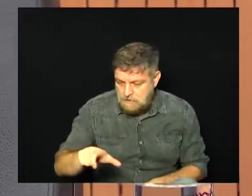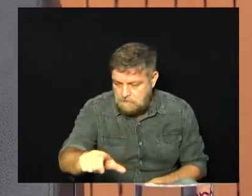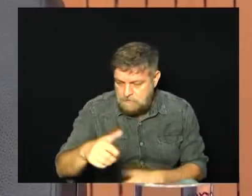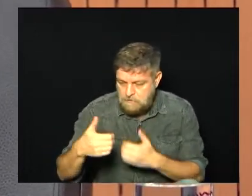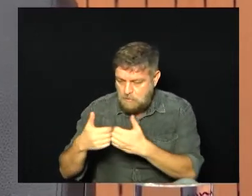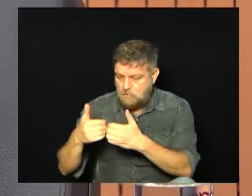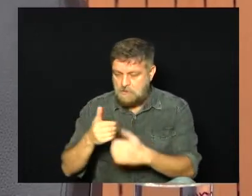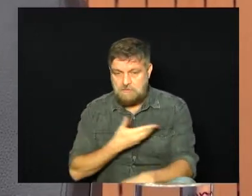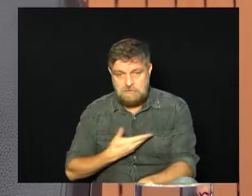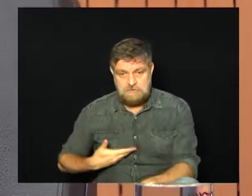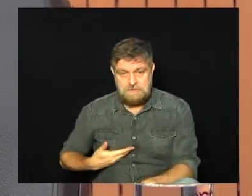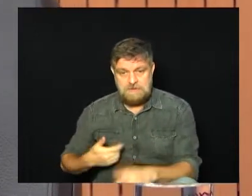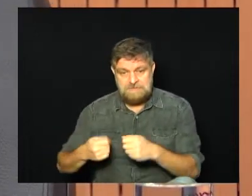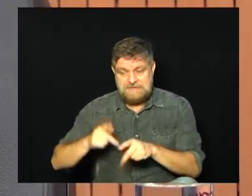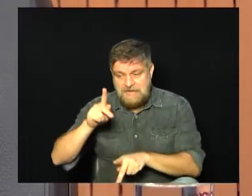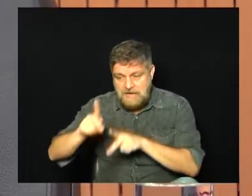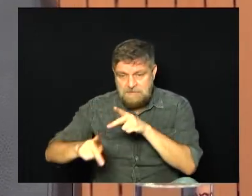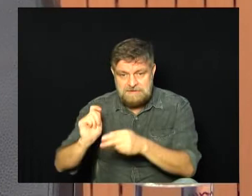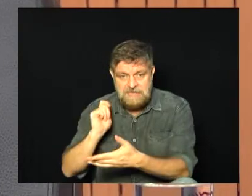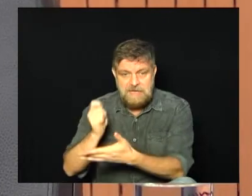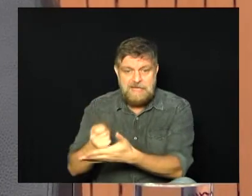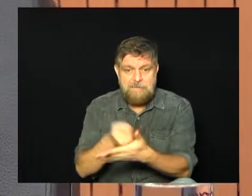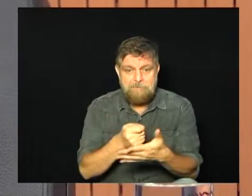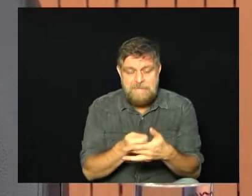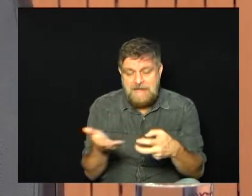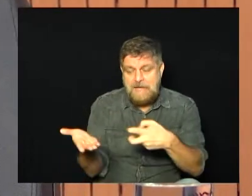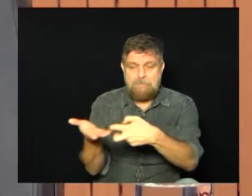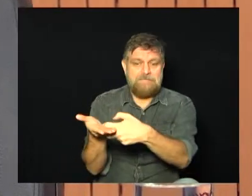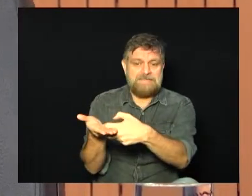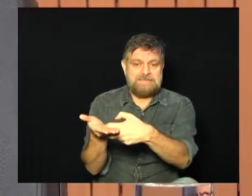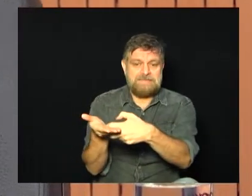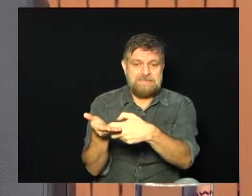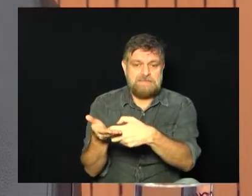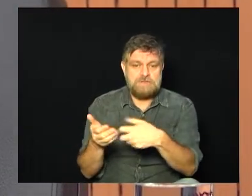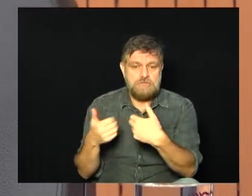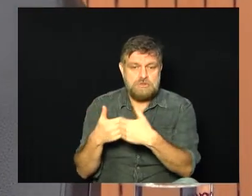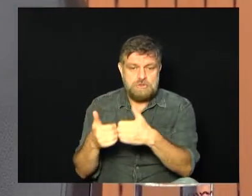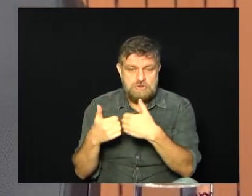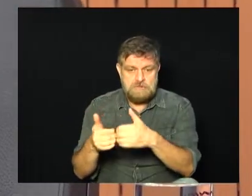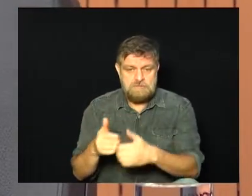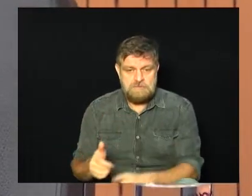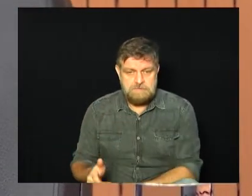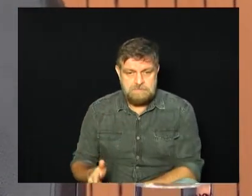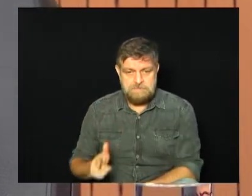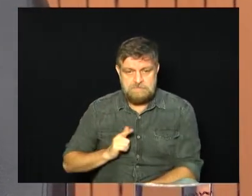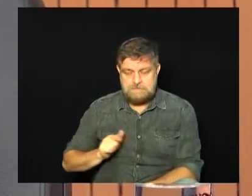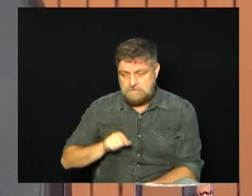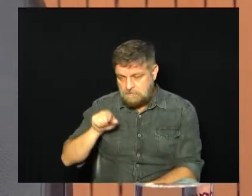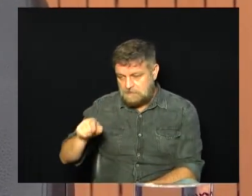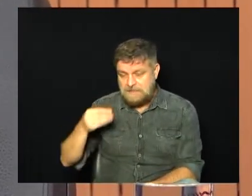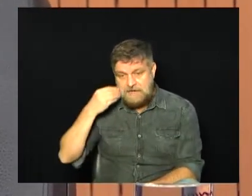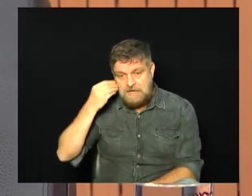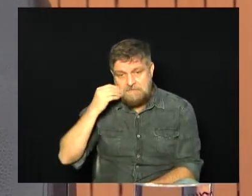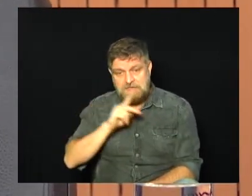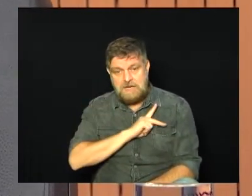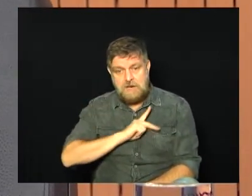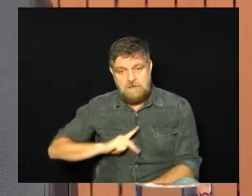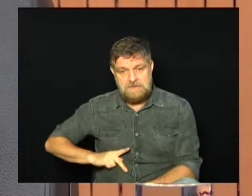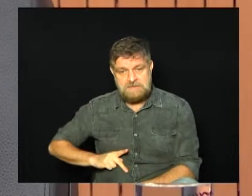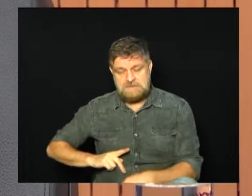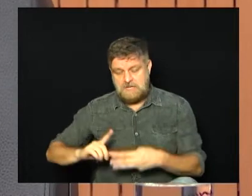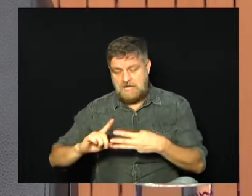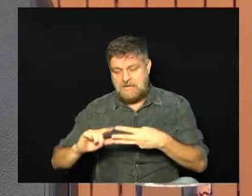população, né, que pague o custo da passagem, né? Então, está aqui o Ayrton, né, que tem toda a experiência de que se a gente tem as linhas